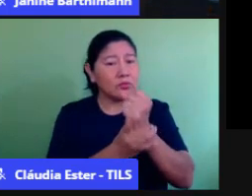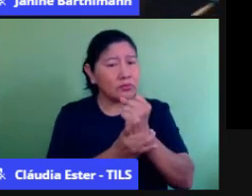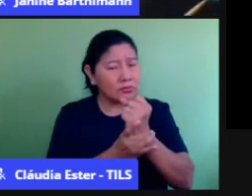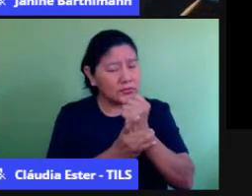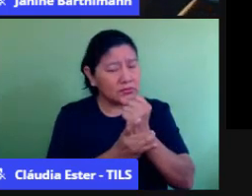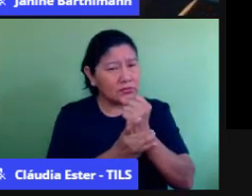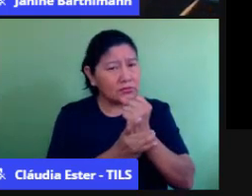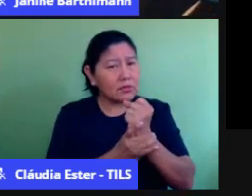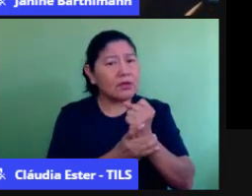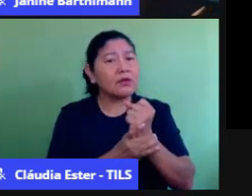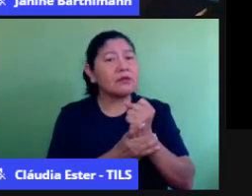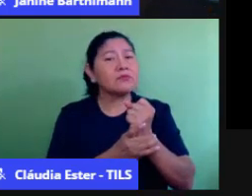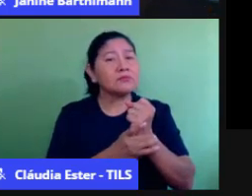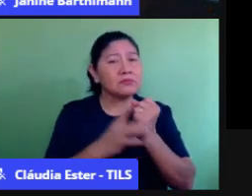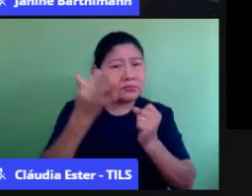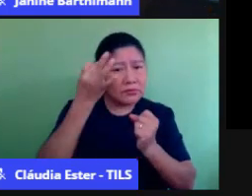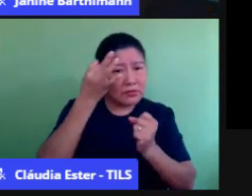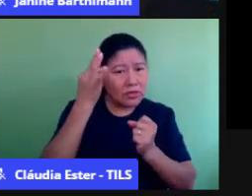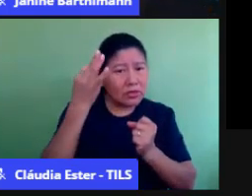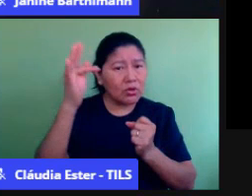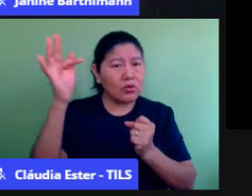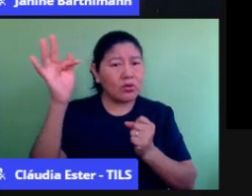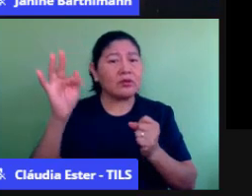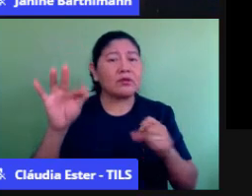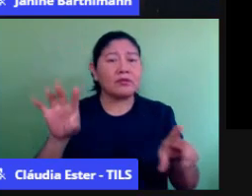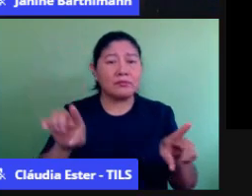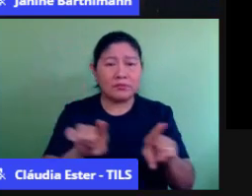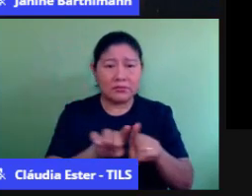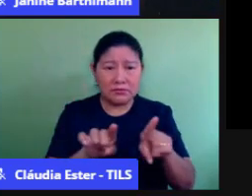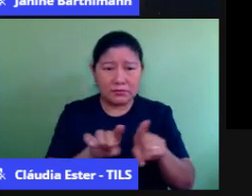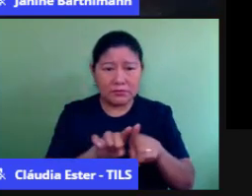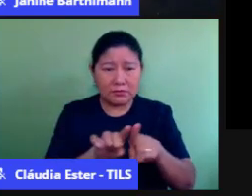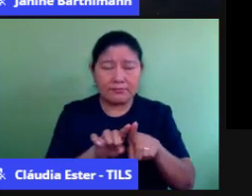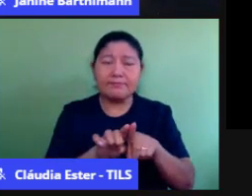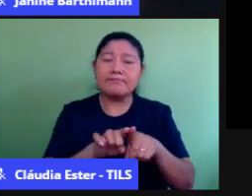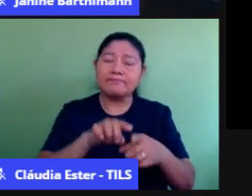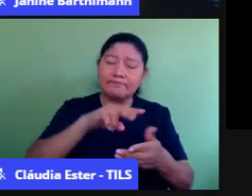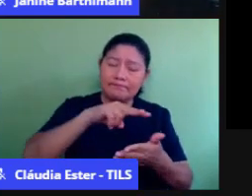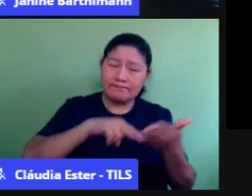né? Independente e informada, como diria a professora